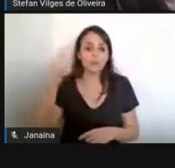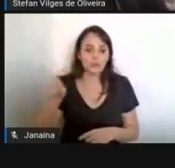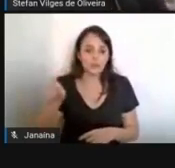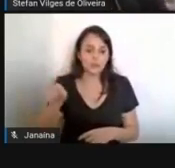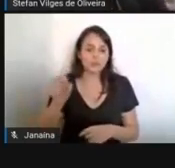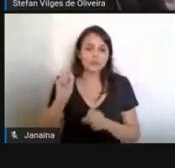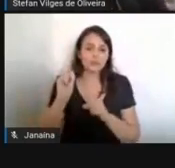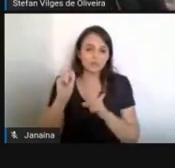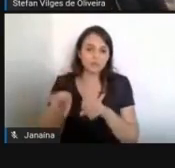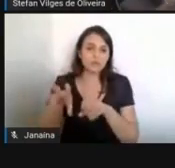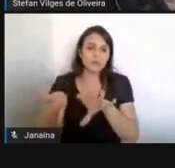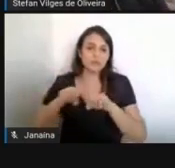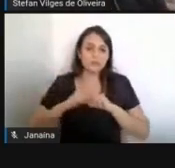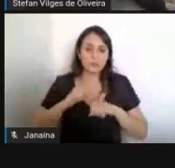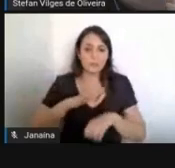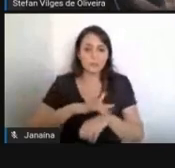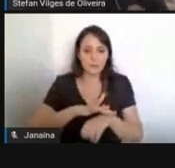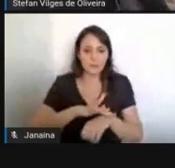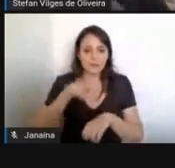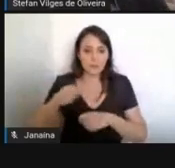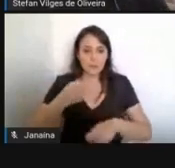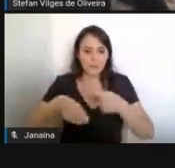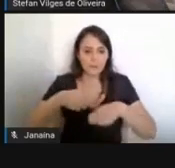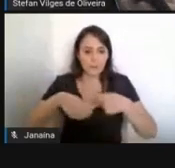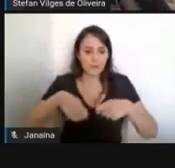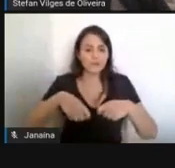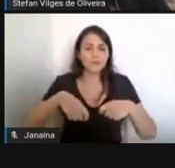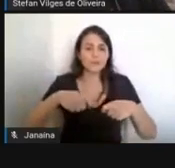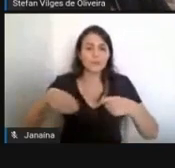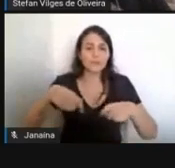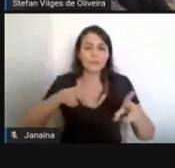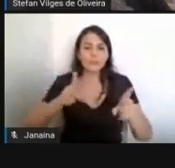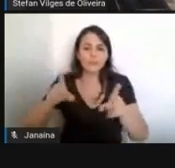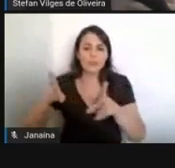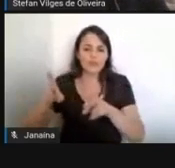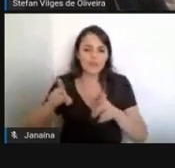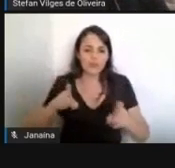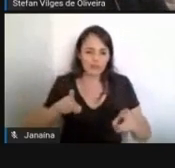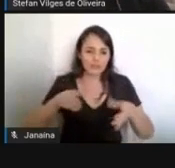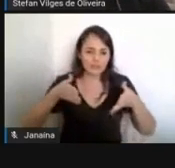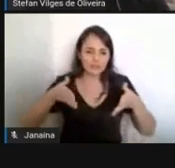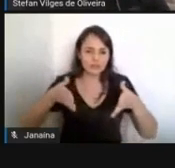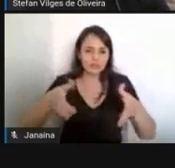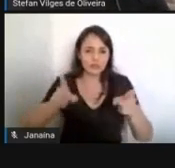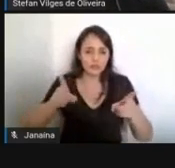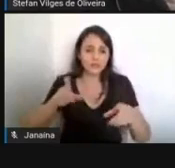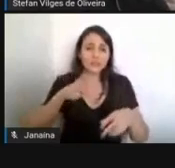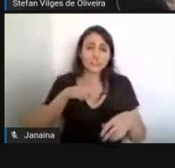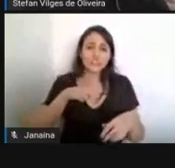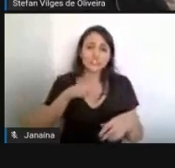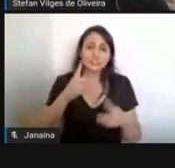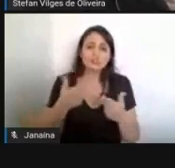nesse mercado, curiosamente, nós tínhamos algumas situações importantes que favoreciam a emergência, né,